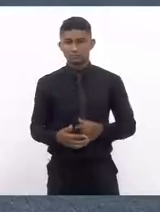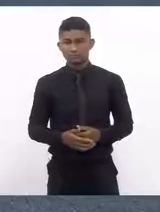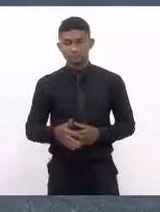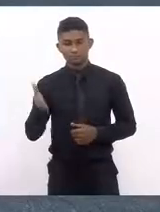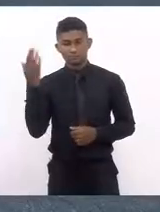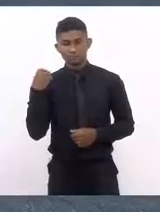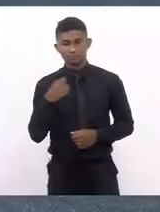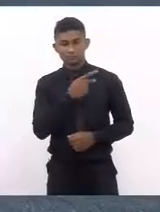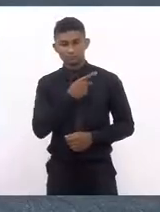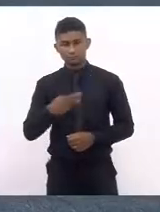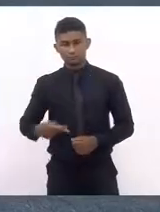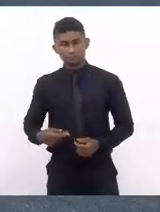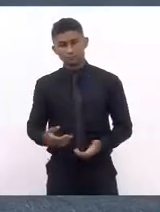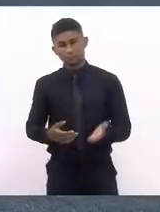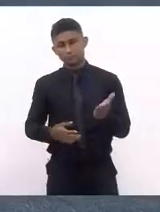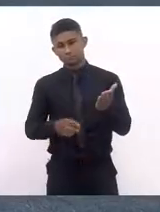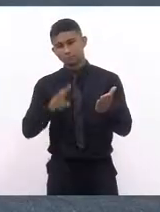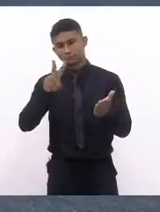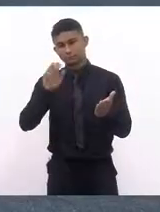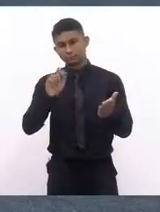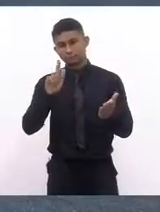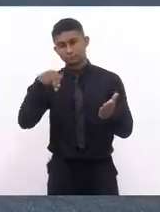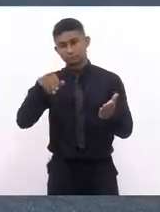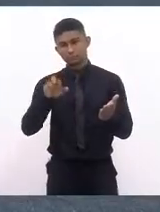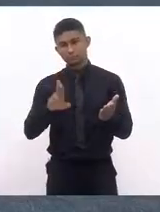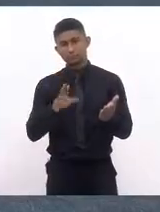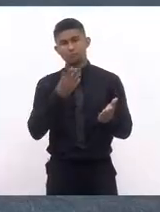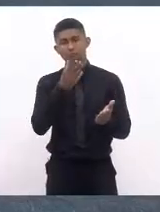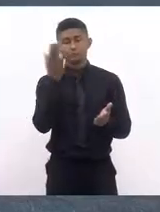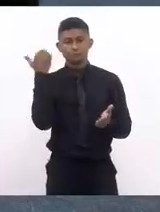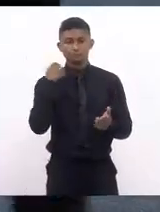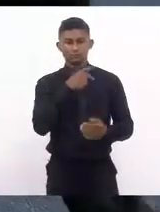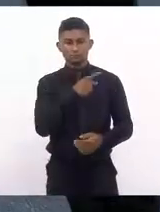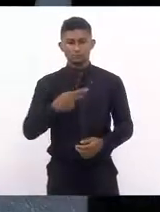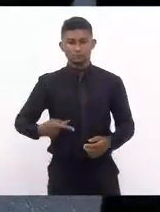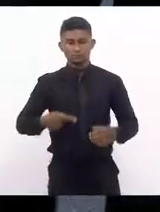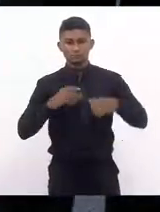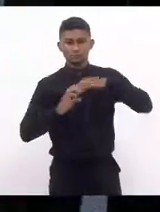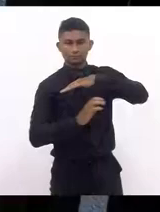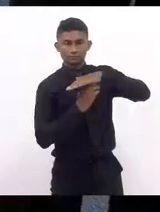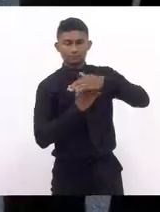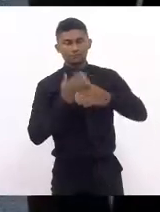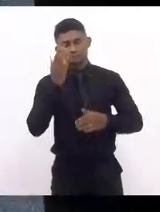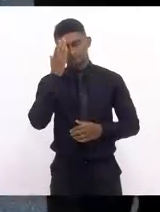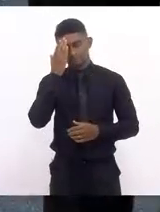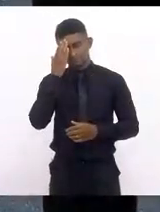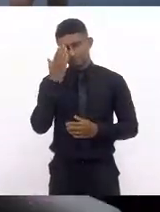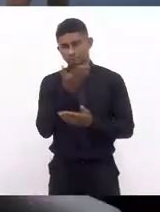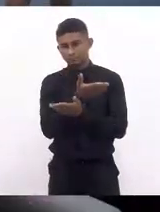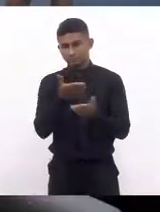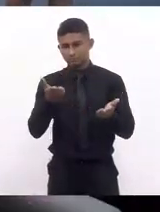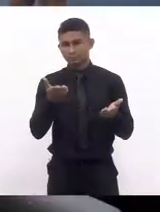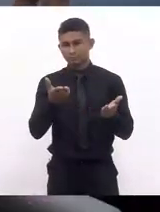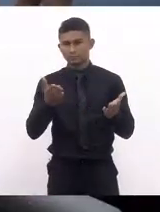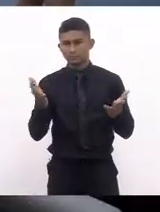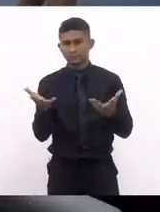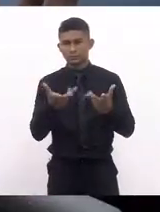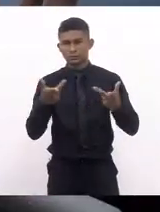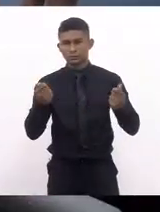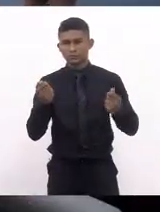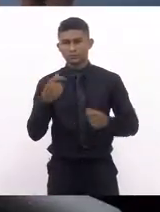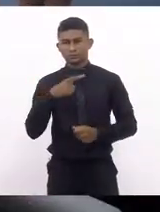nosso companheiro Wagner victer quando foi presidente da Cedae e a gente sabe a qualidade técnica